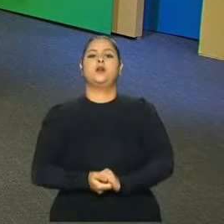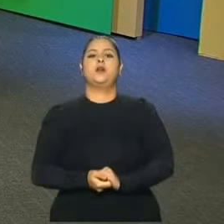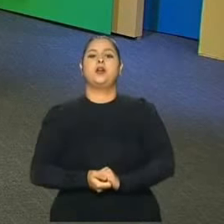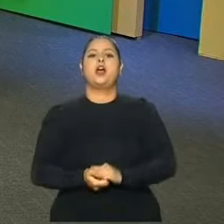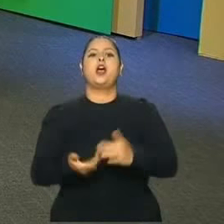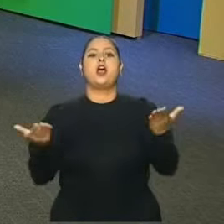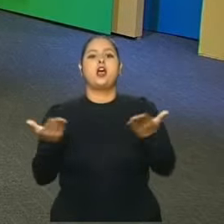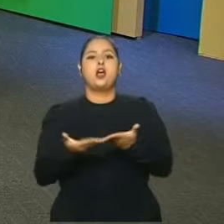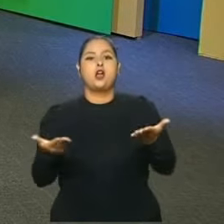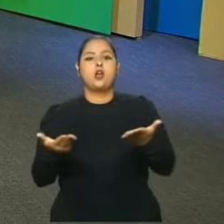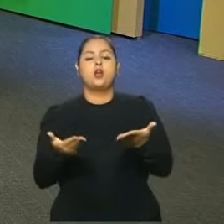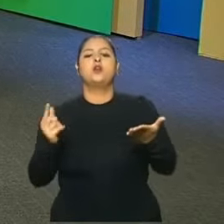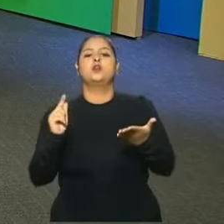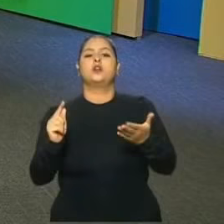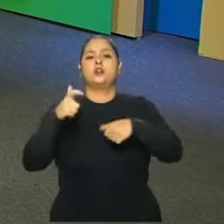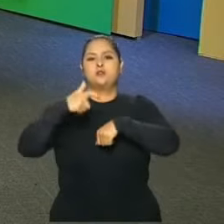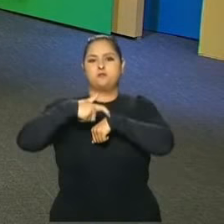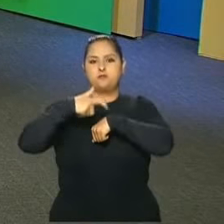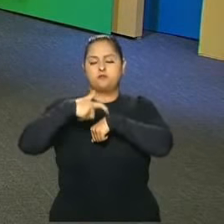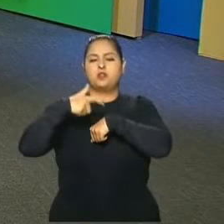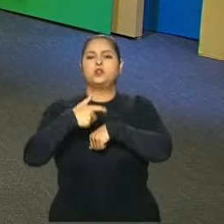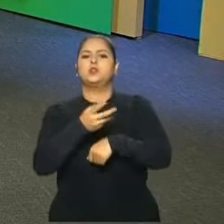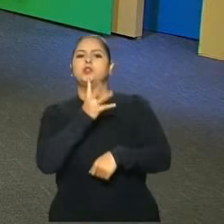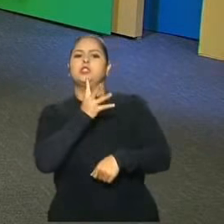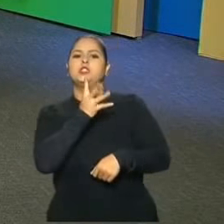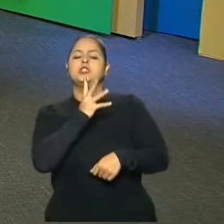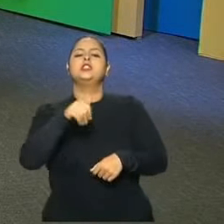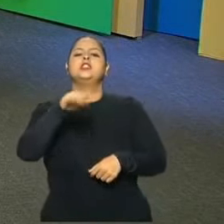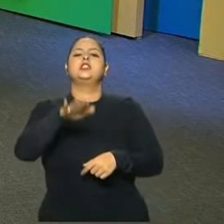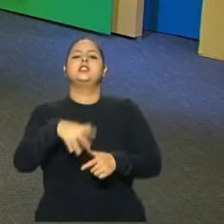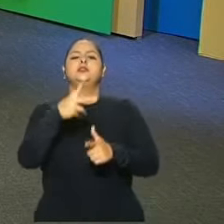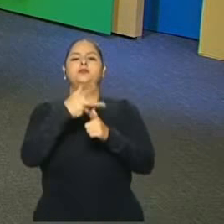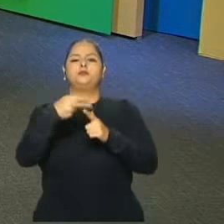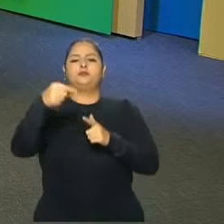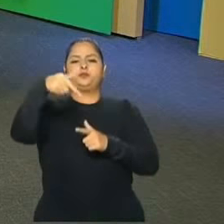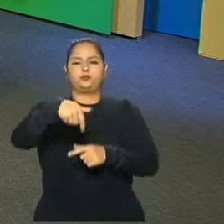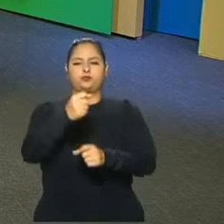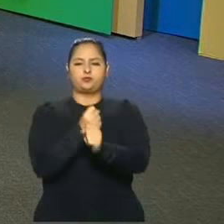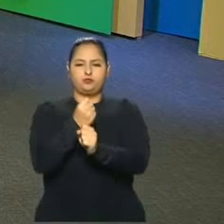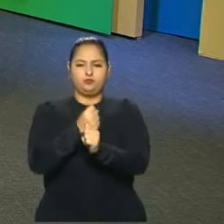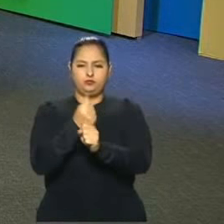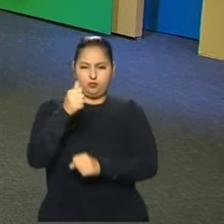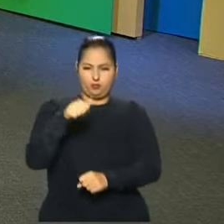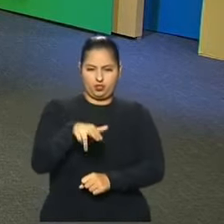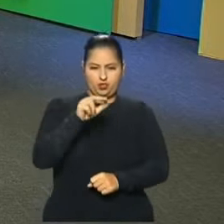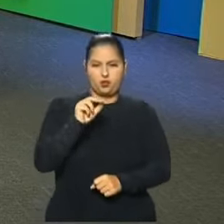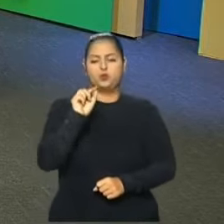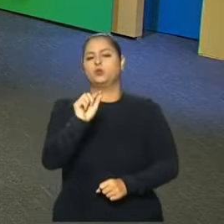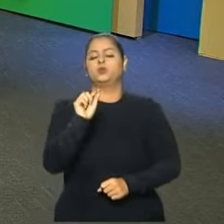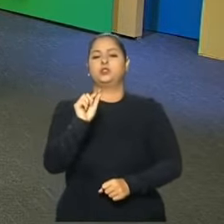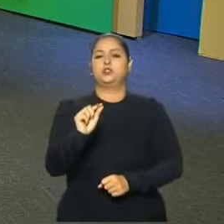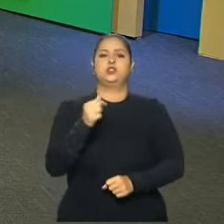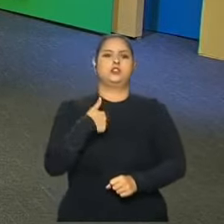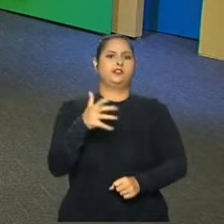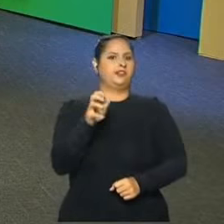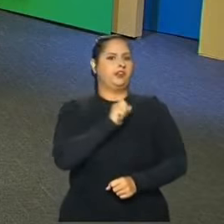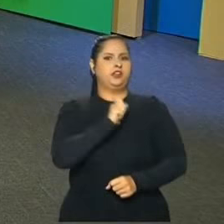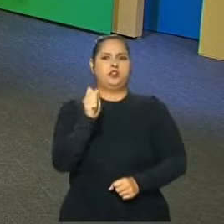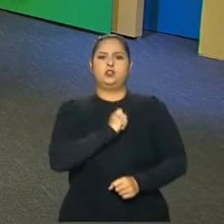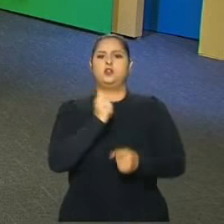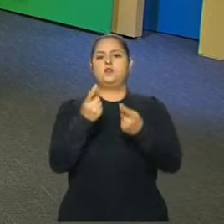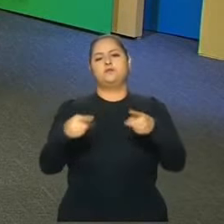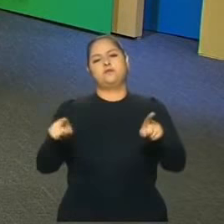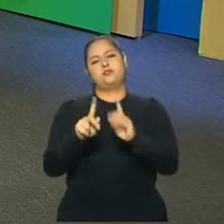agora. Está chegando a hora da gente conhecer, então, os vencedores deste ano numa categoria que eu adoro, você também, que é a